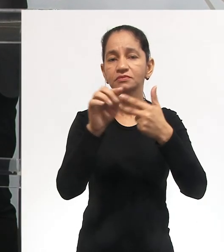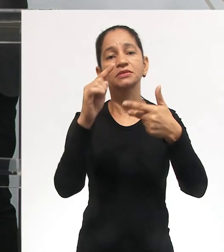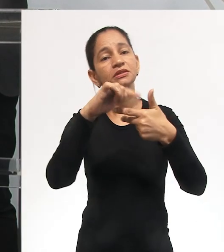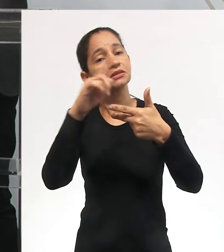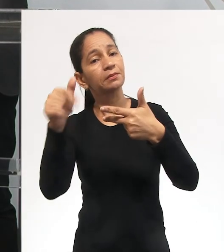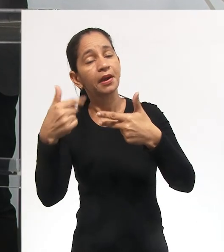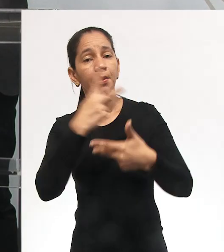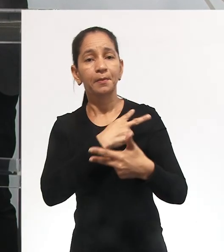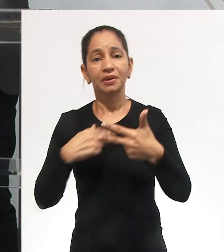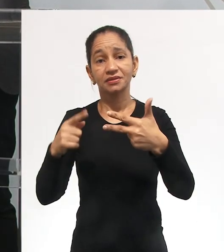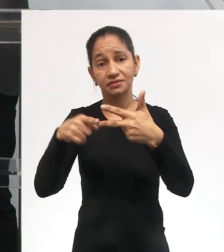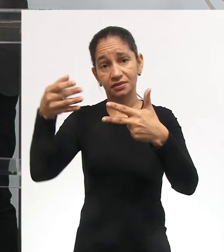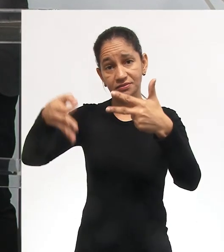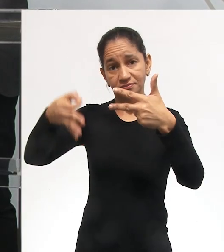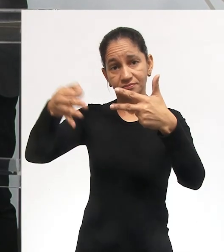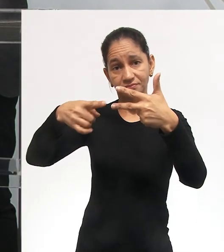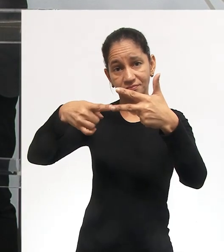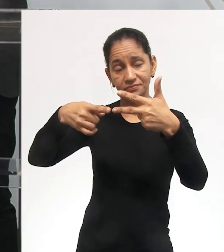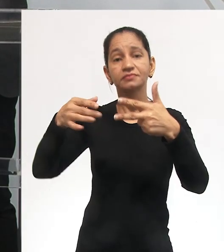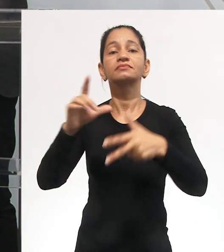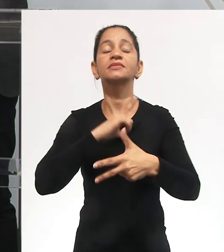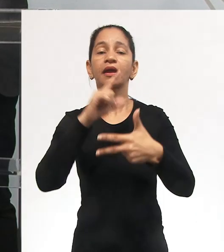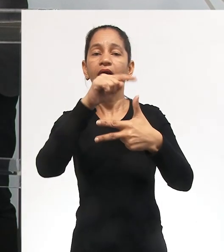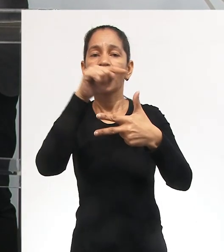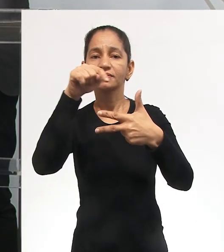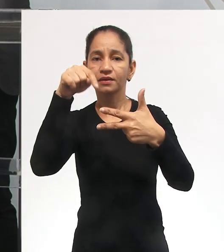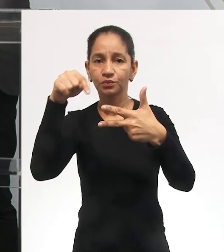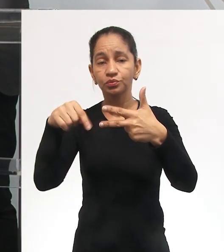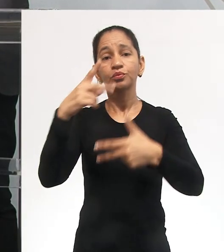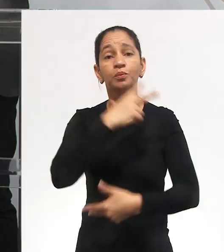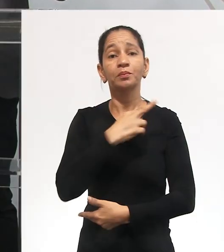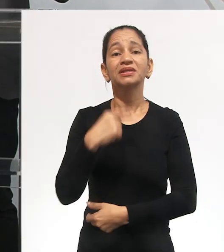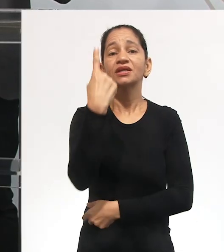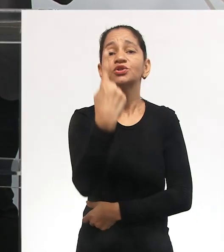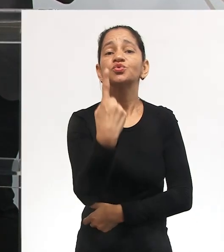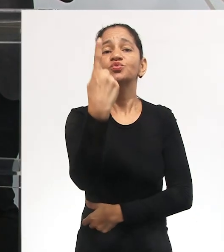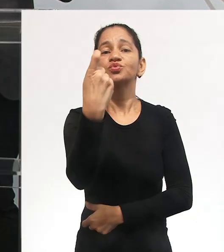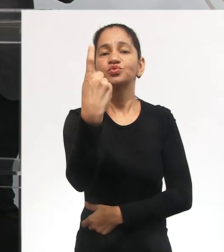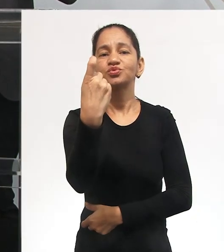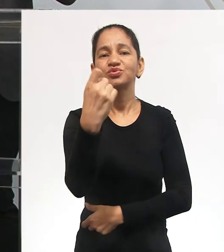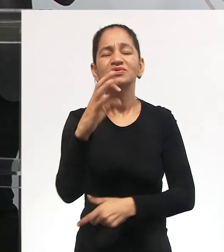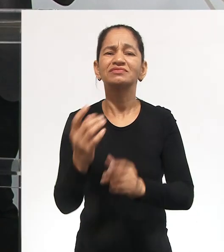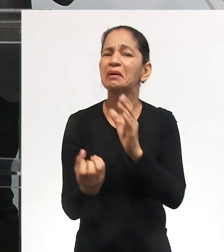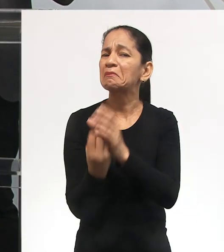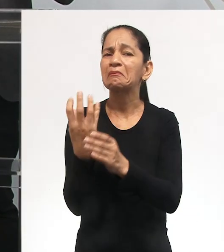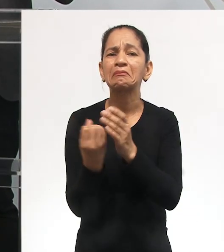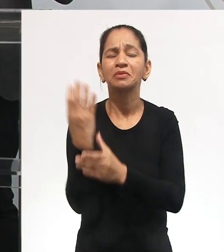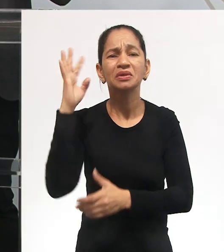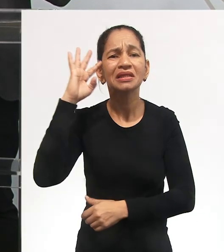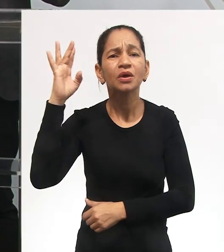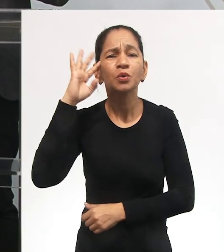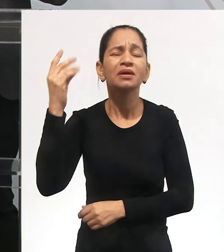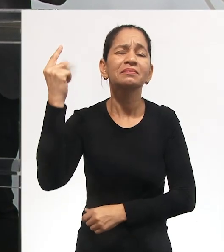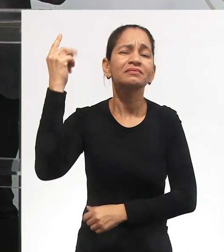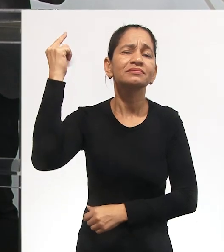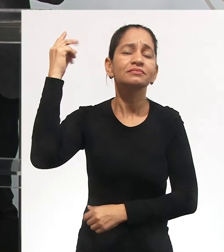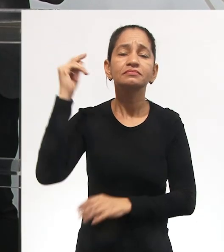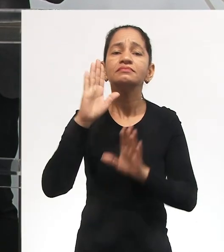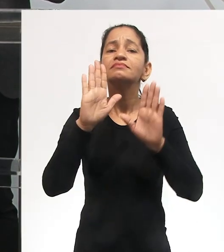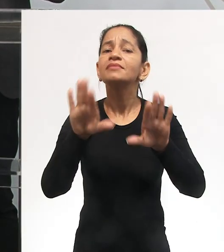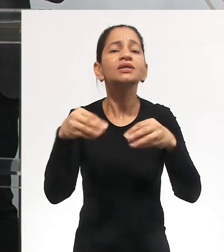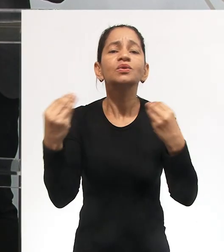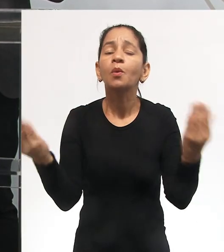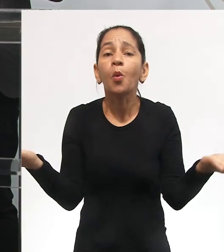Né? É importante a gente perceber isso, né, porque faz muito tempo que Montesquieu ele criou essa teoria. Né? E aí você se pergunta, professor, como é